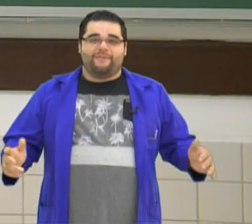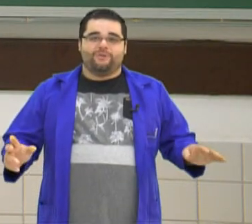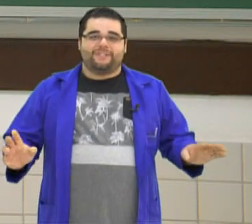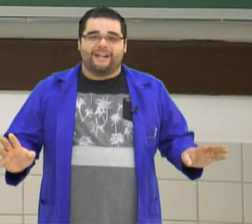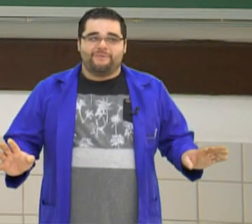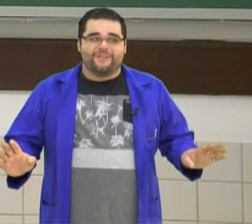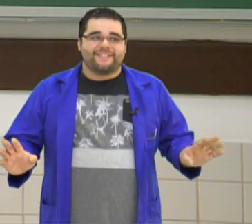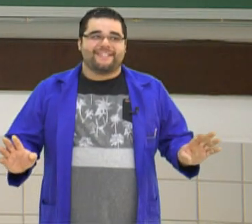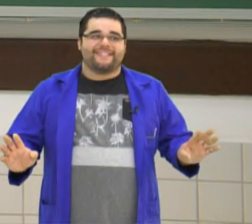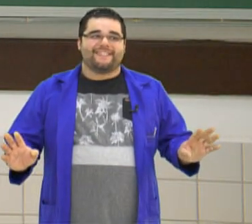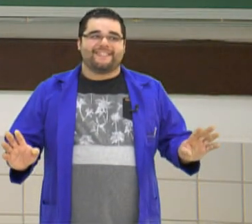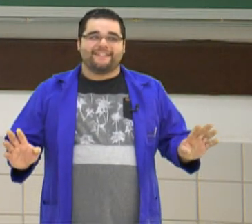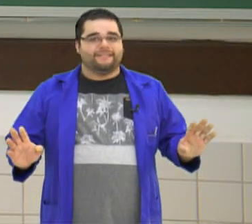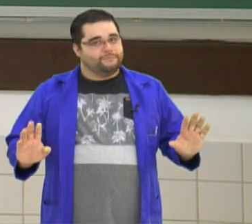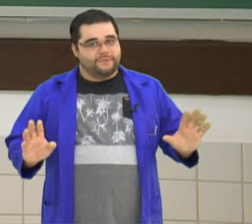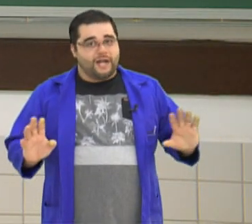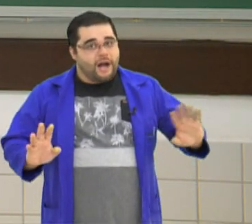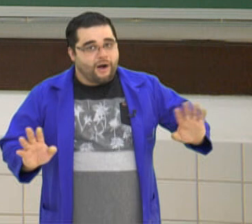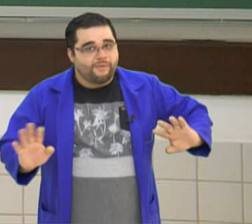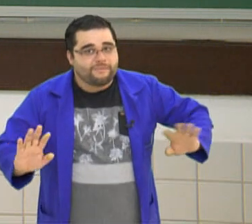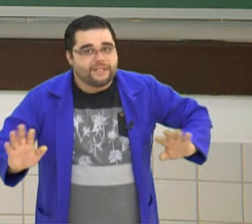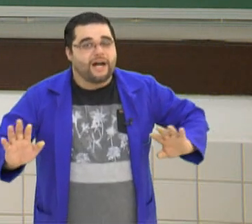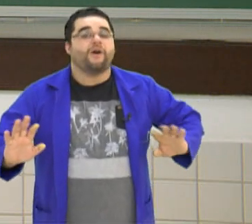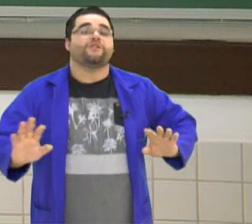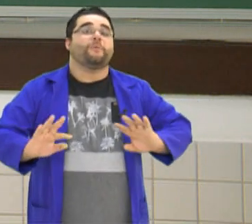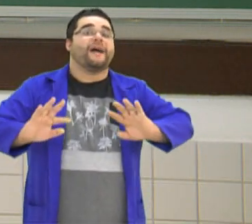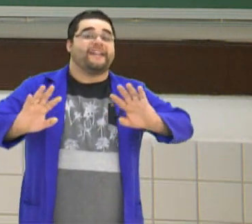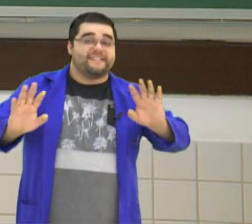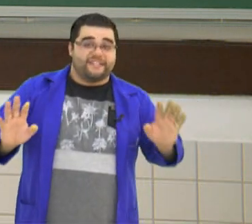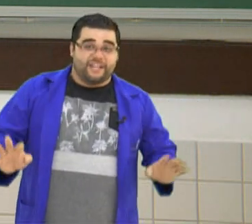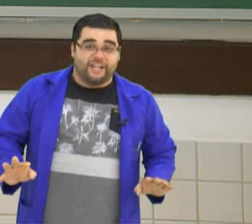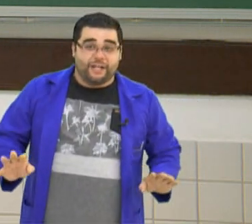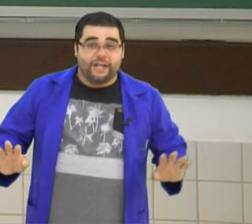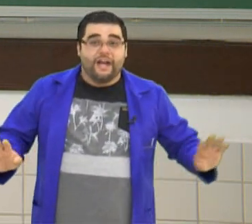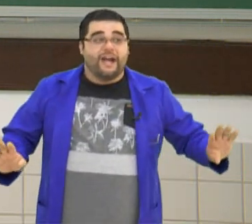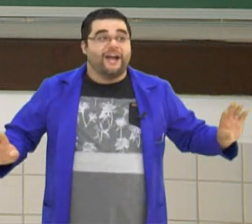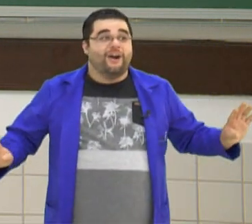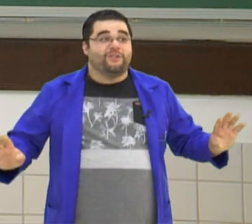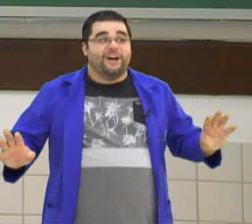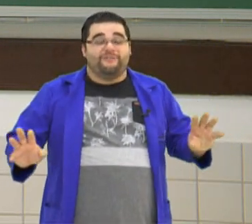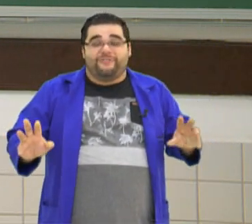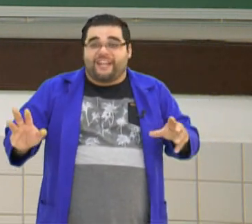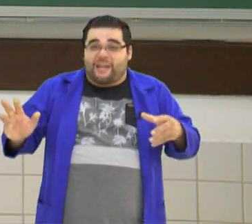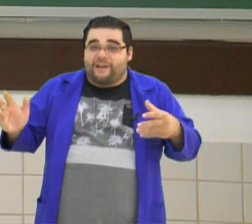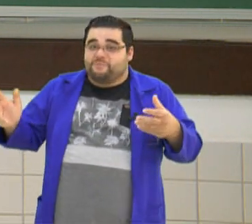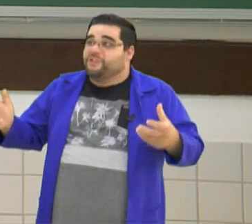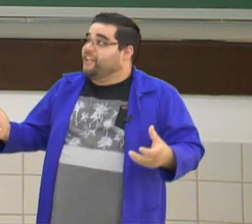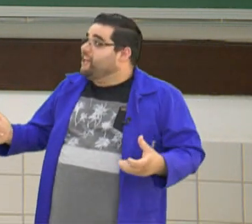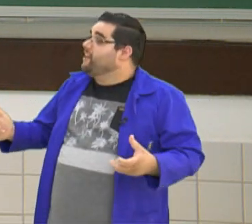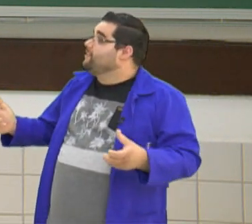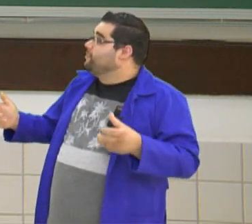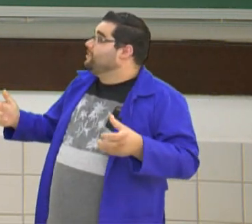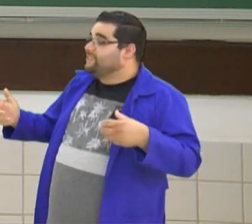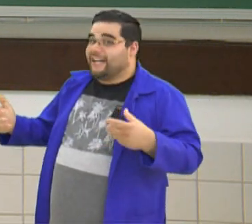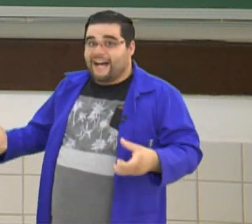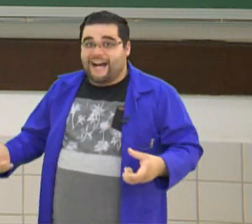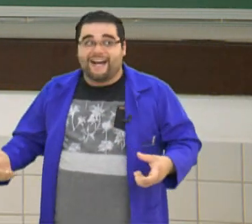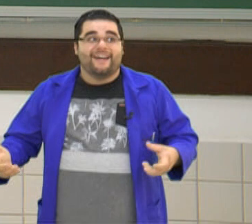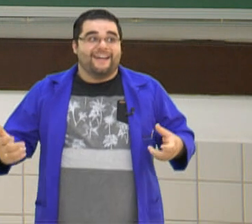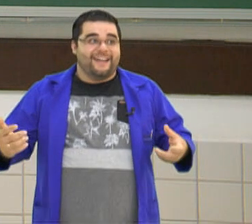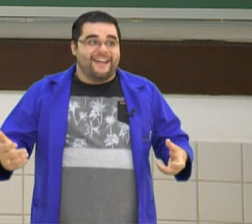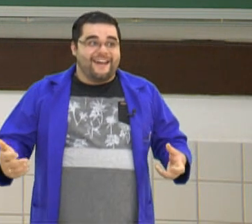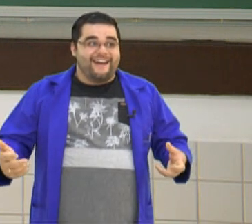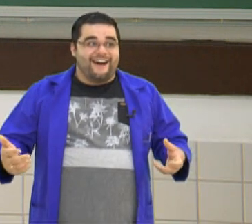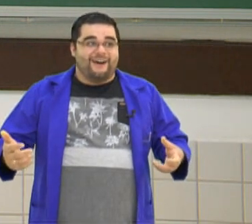Salve, galera! Voltamos! Não emagreci, eu não fiquei mais bonito,